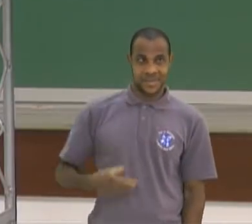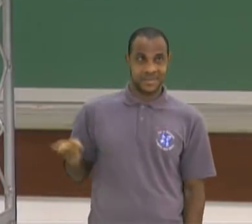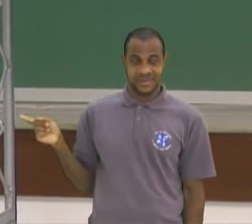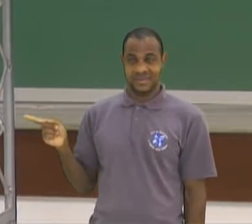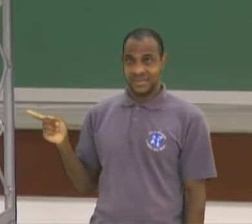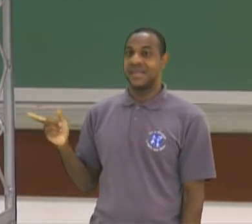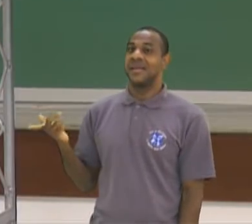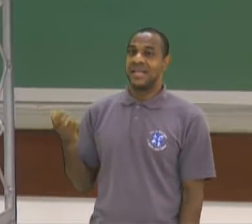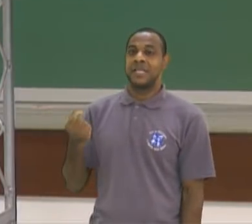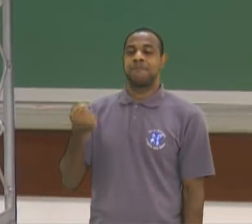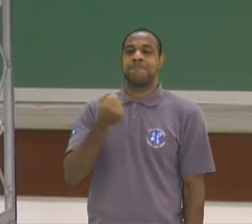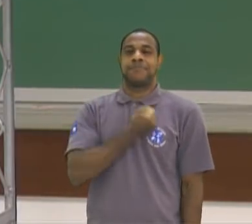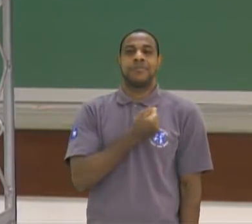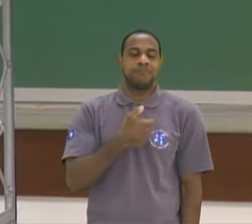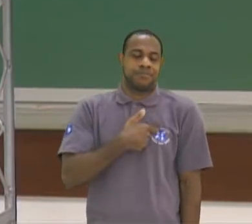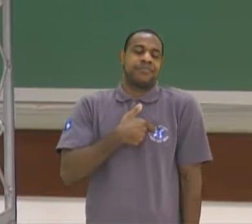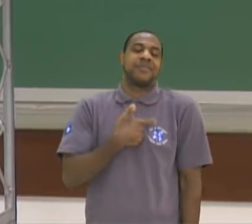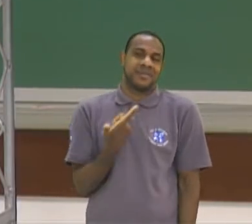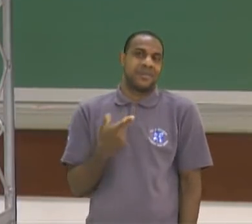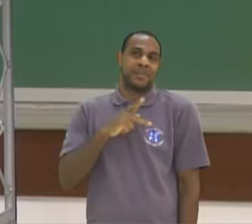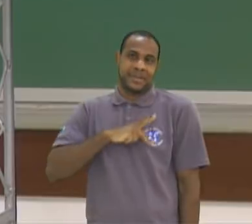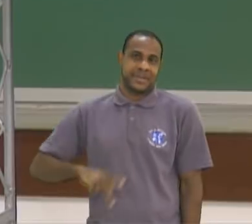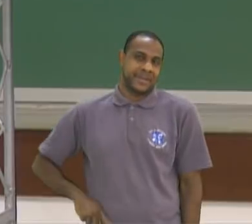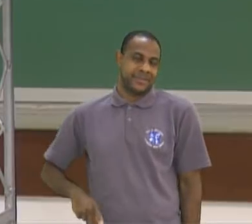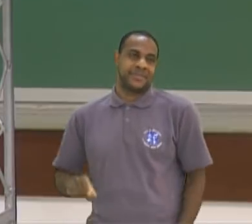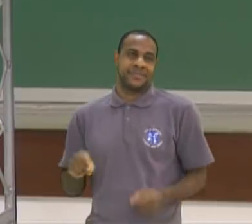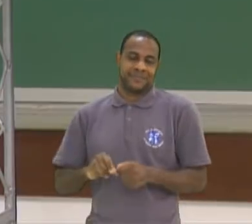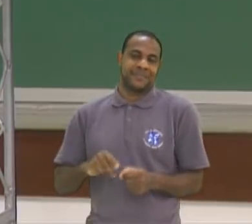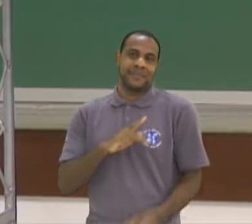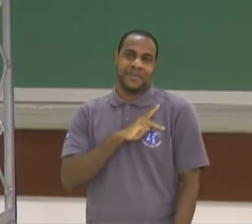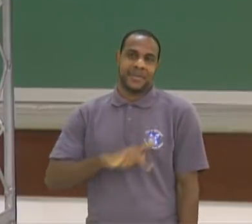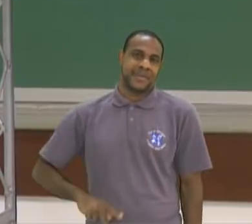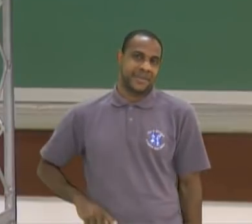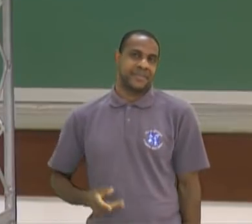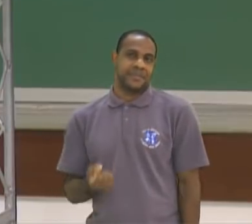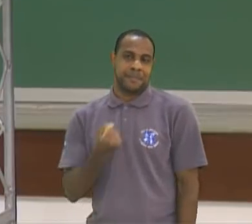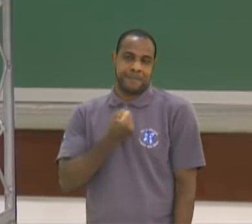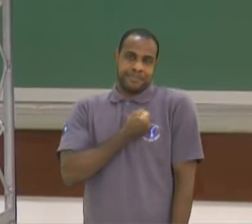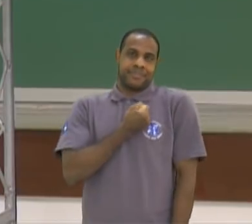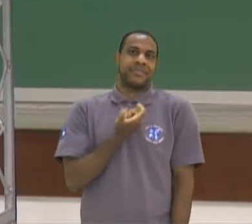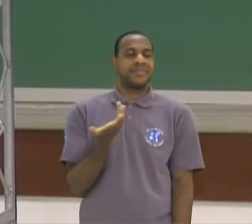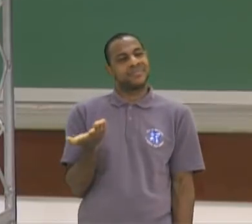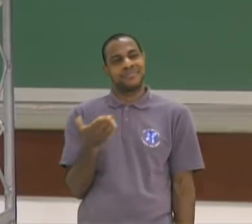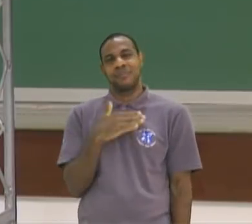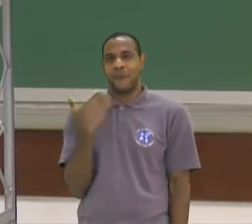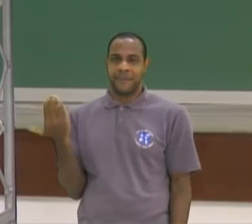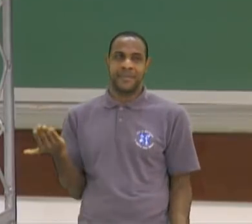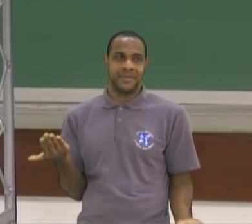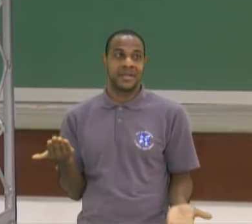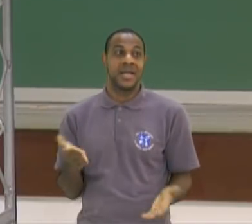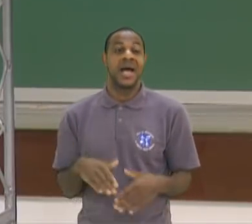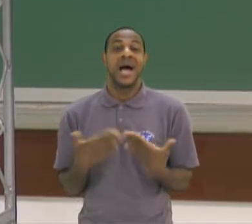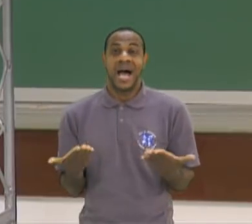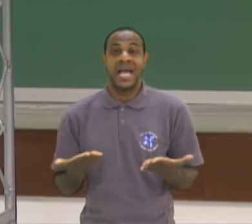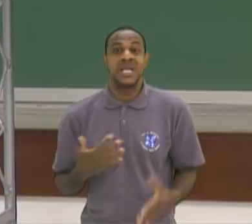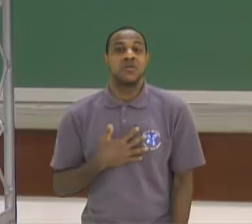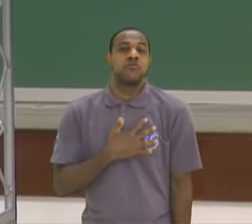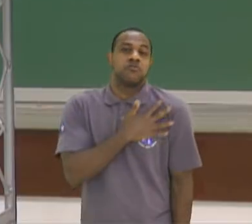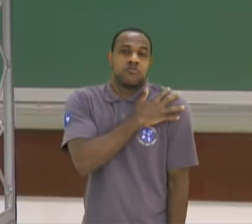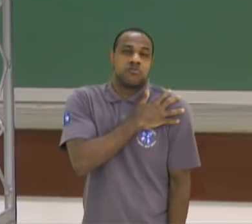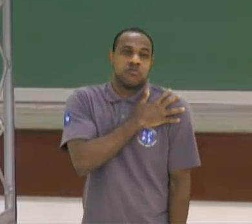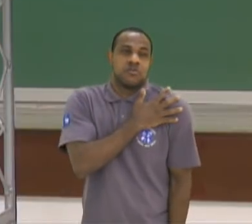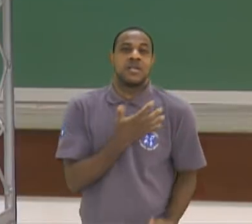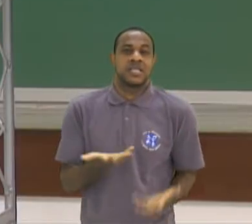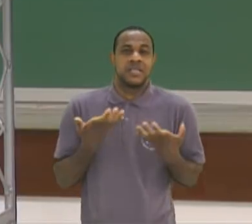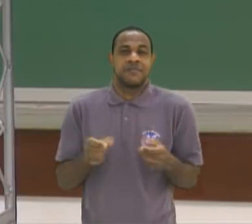maiores explicações, o presidente cometeu um suicídio, o cargo estava vago e os militares tiveram que fazer esse esforço assumindo o